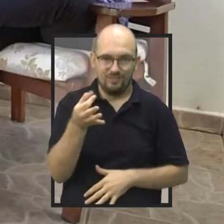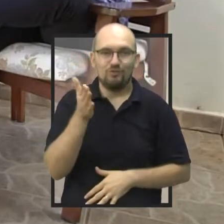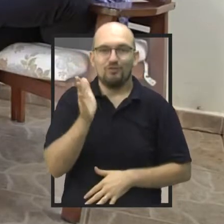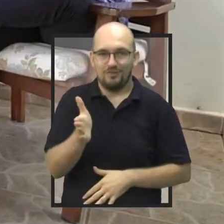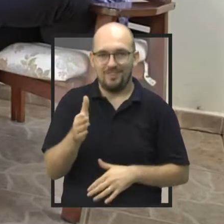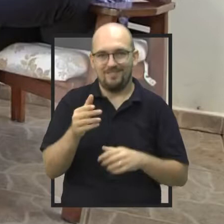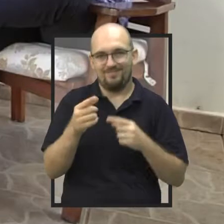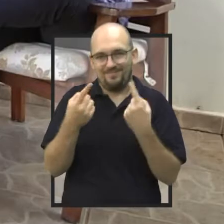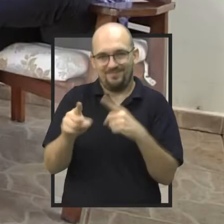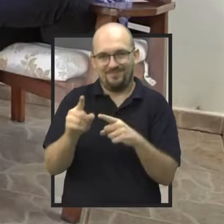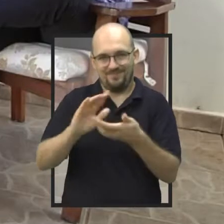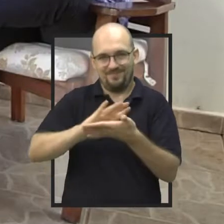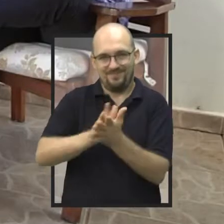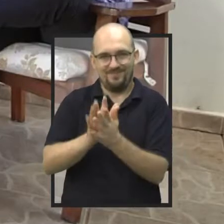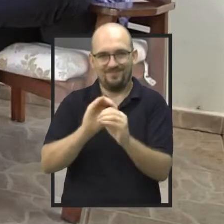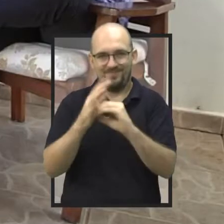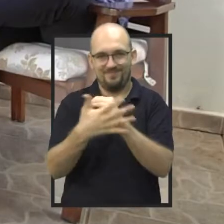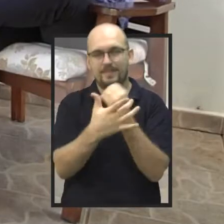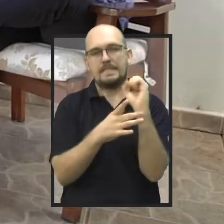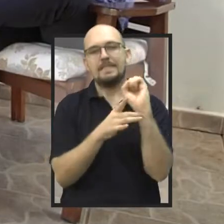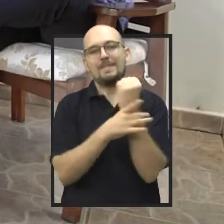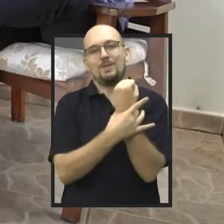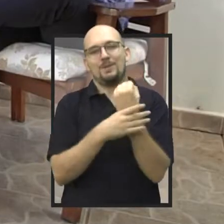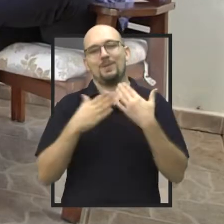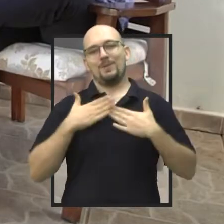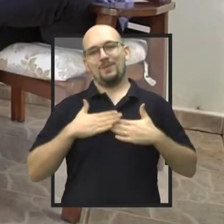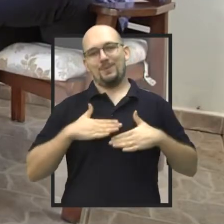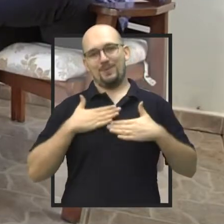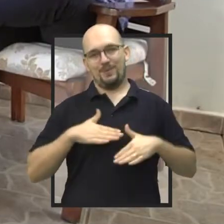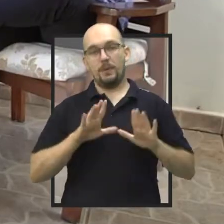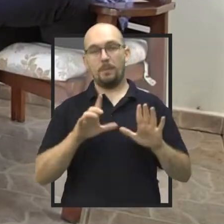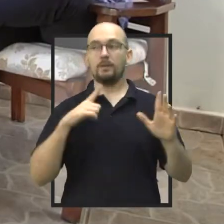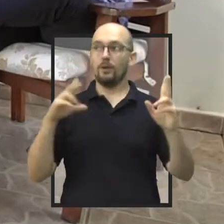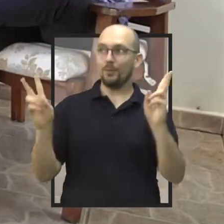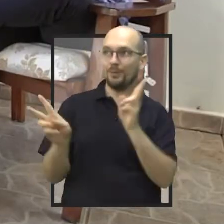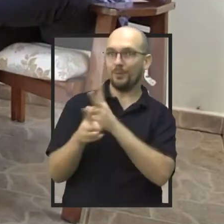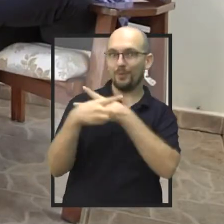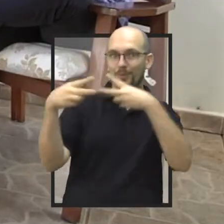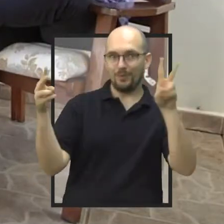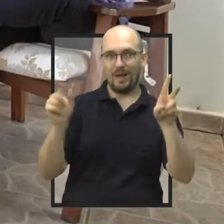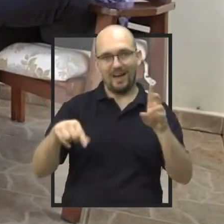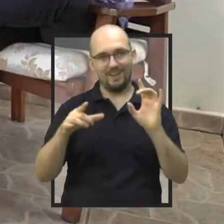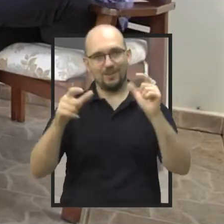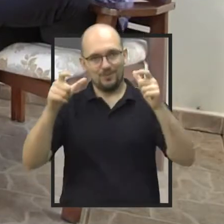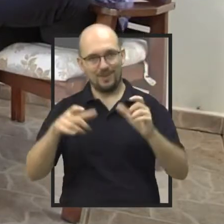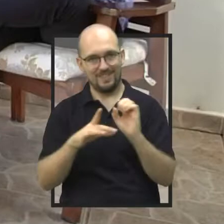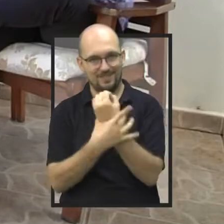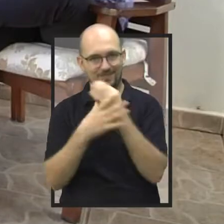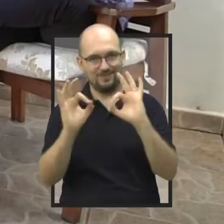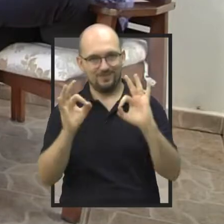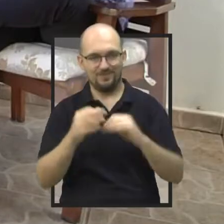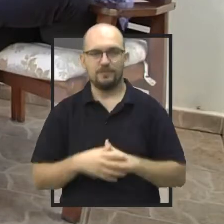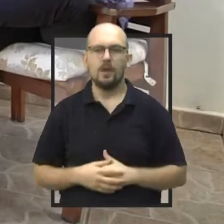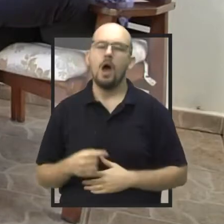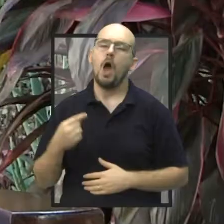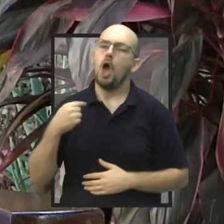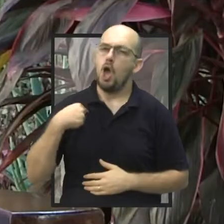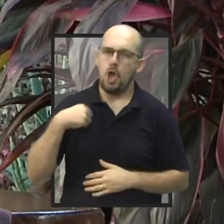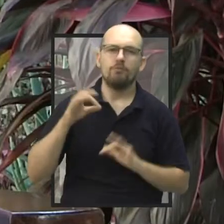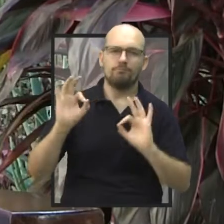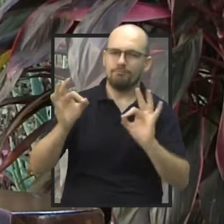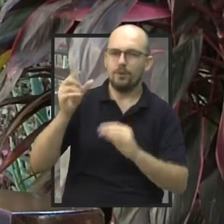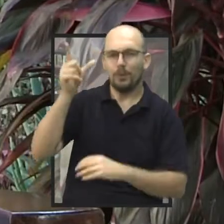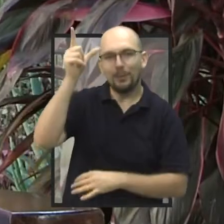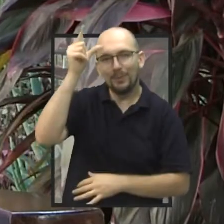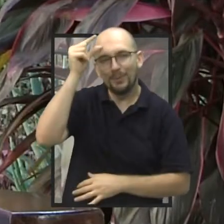contra a Covid-19, está seguro, tranquilo, e aqui nós estamos num ambiente arejado, é isso, né, doutor? Eu estou tranquilo